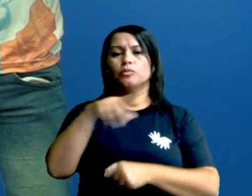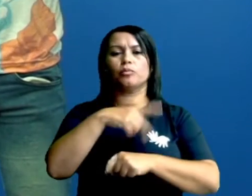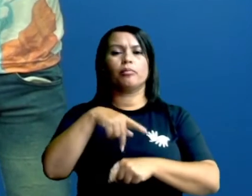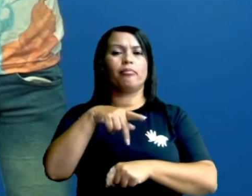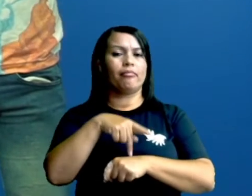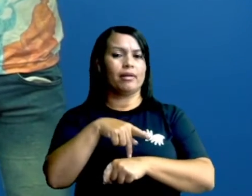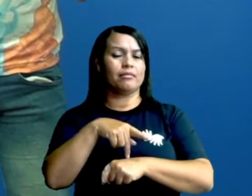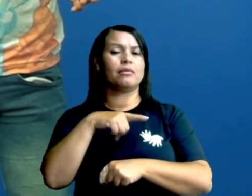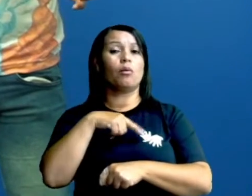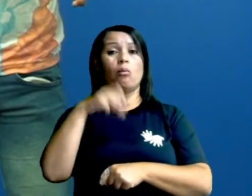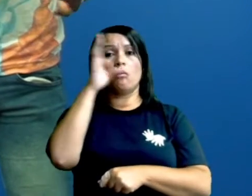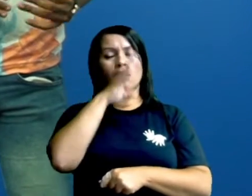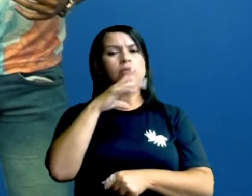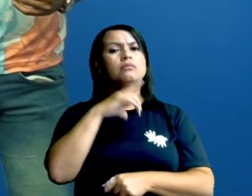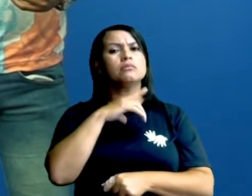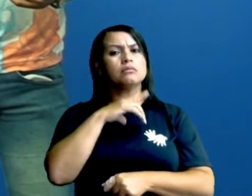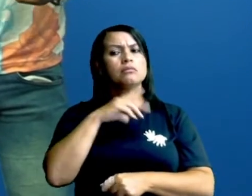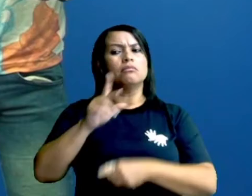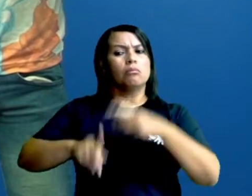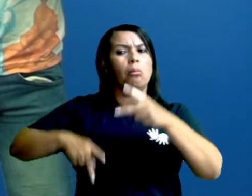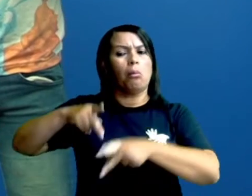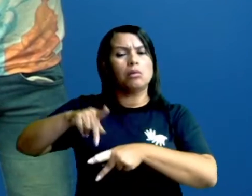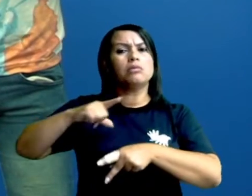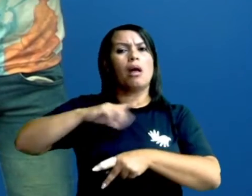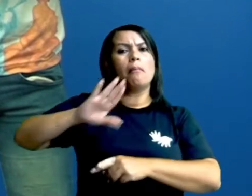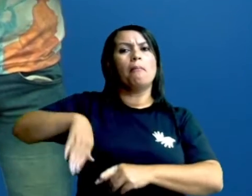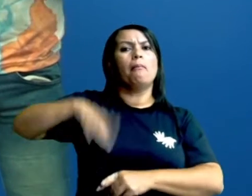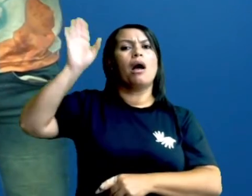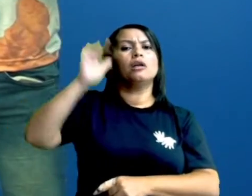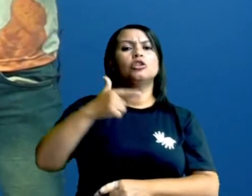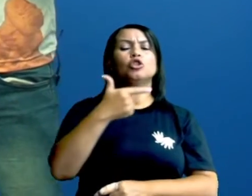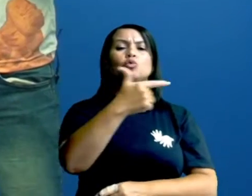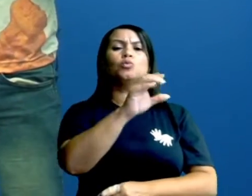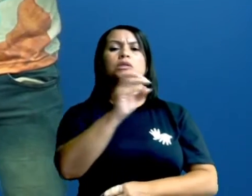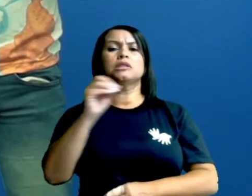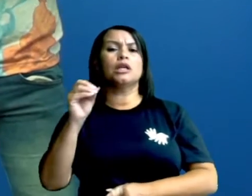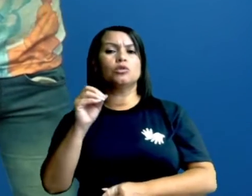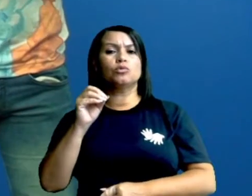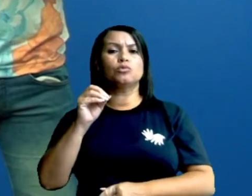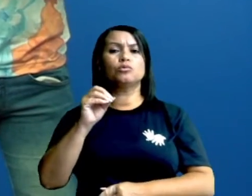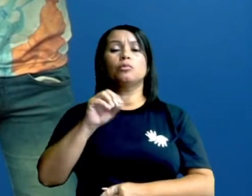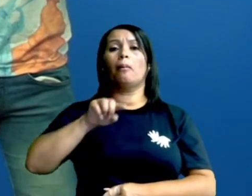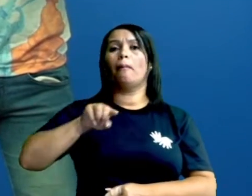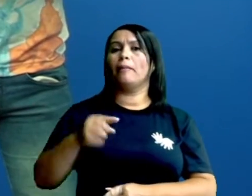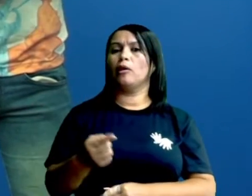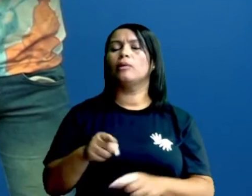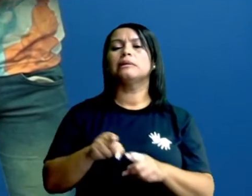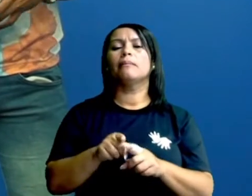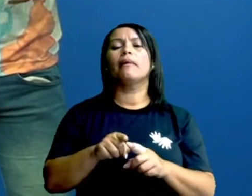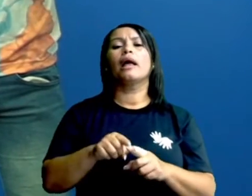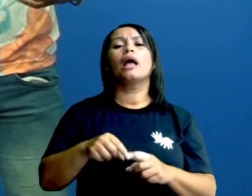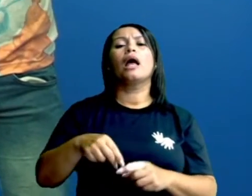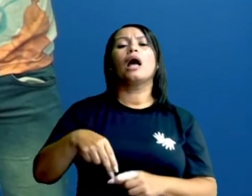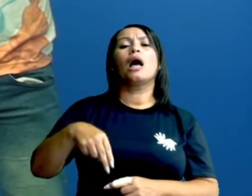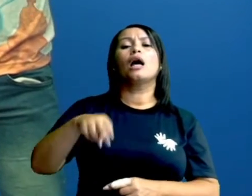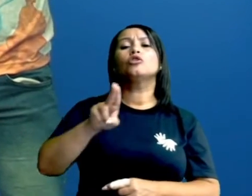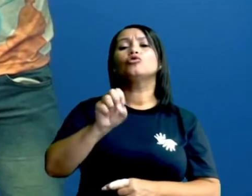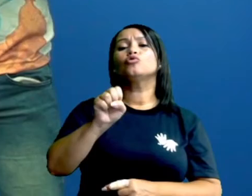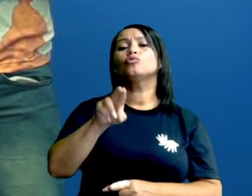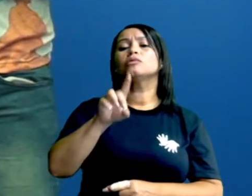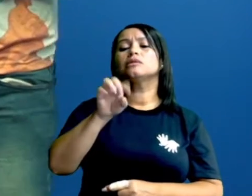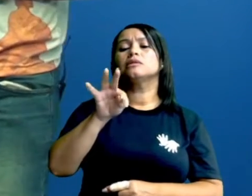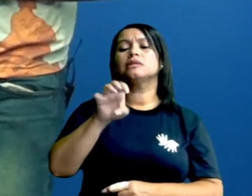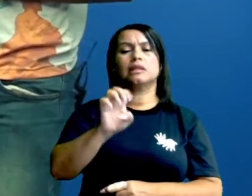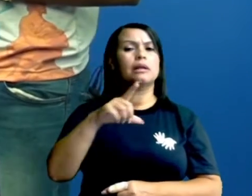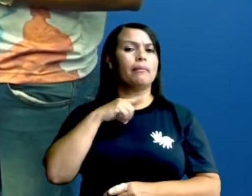país, tá? Então o Brasil é um país populoso porque tem mais de 200 milhões de habitantes, e a região Sudeste seria a região brasileira mais